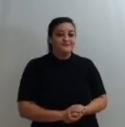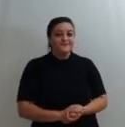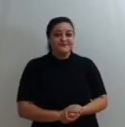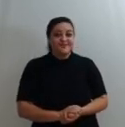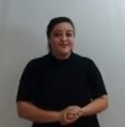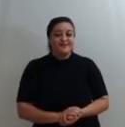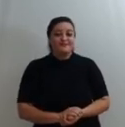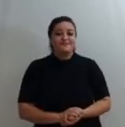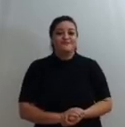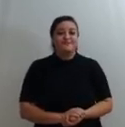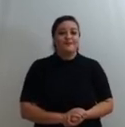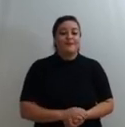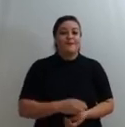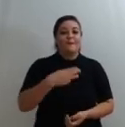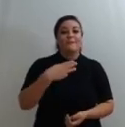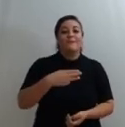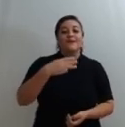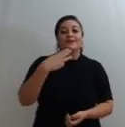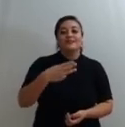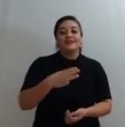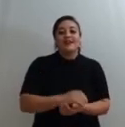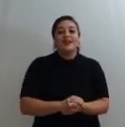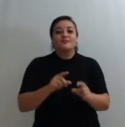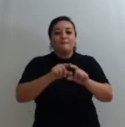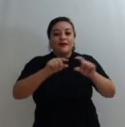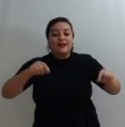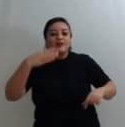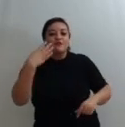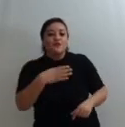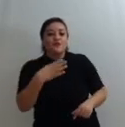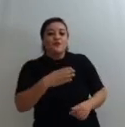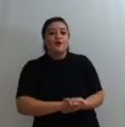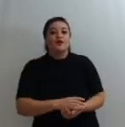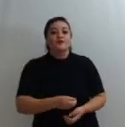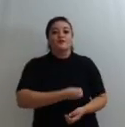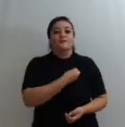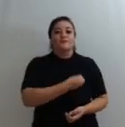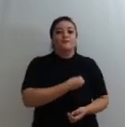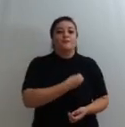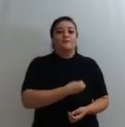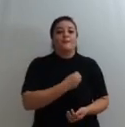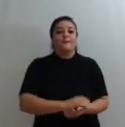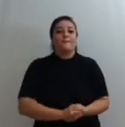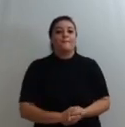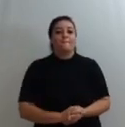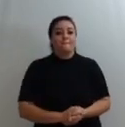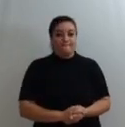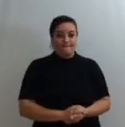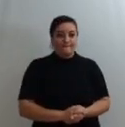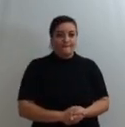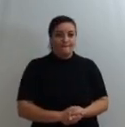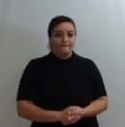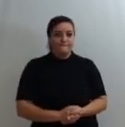do 33, parágrafo 4º, pela existência de atos infracionais